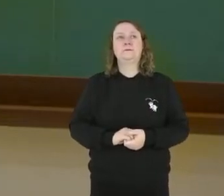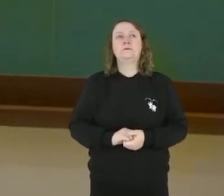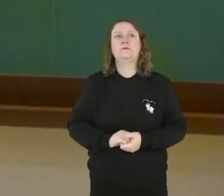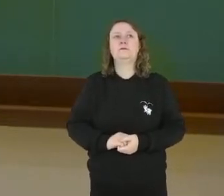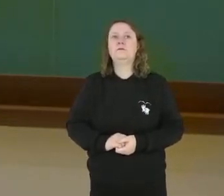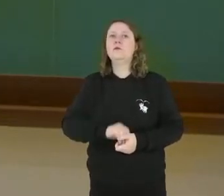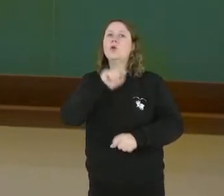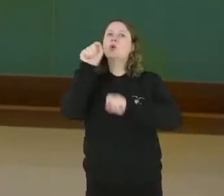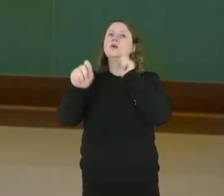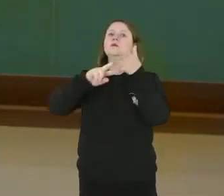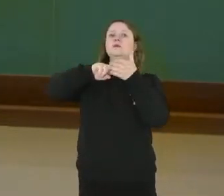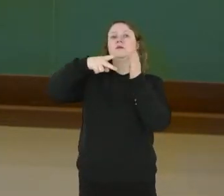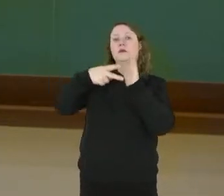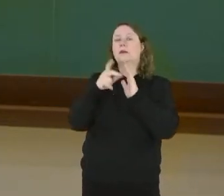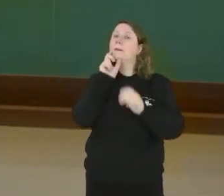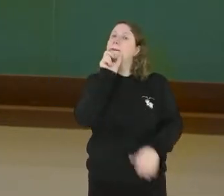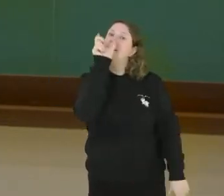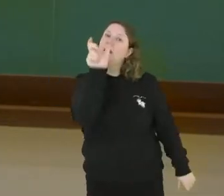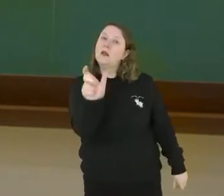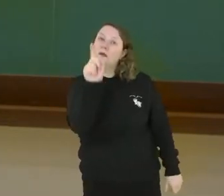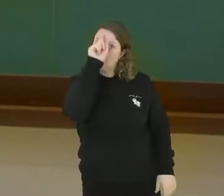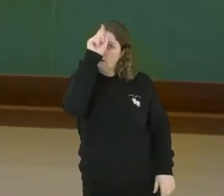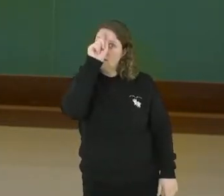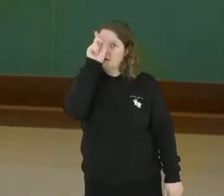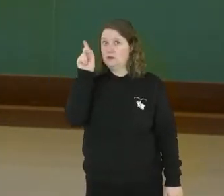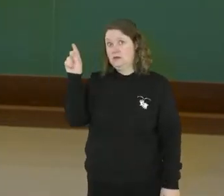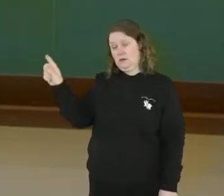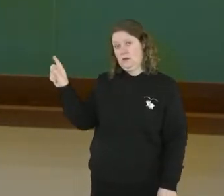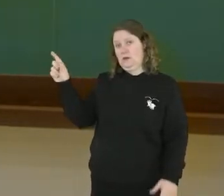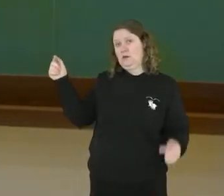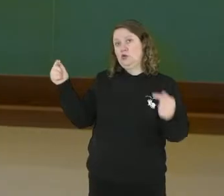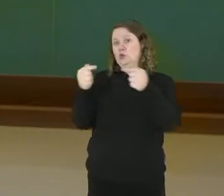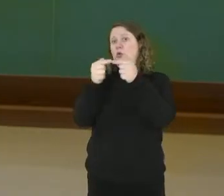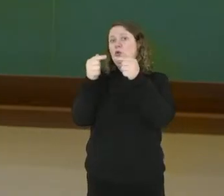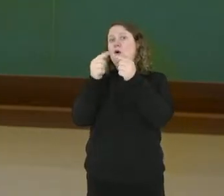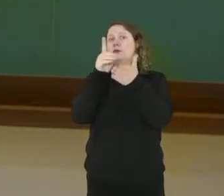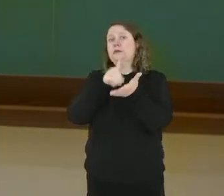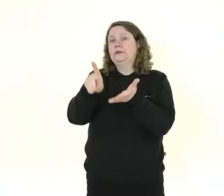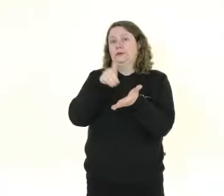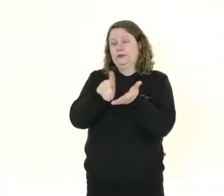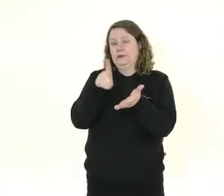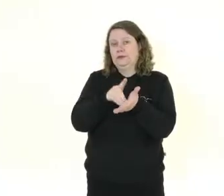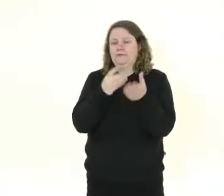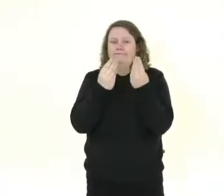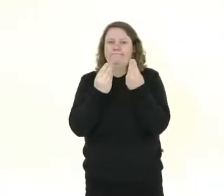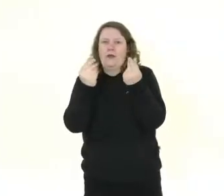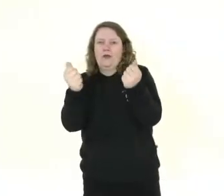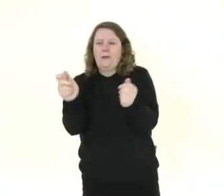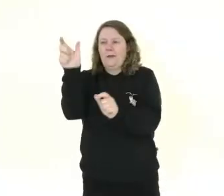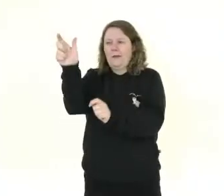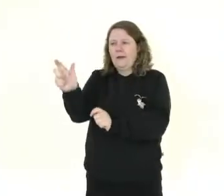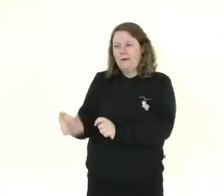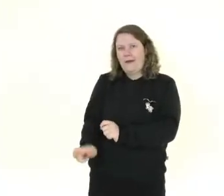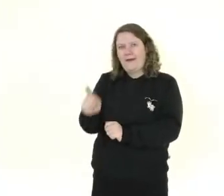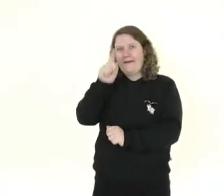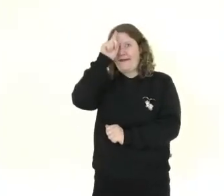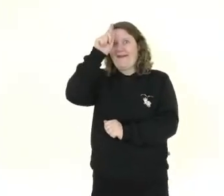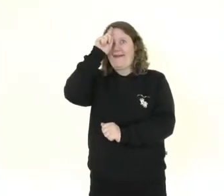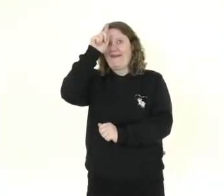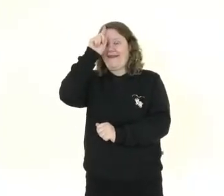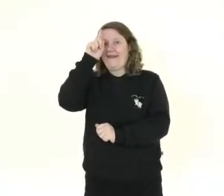Qual é a definição de criatividade segundo o dicionário? Qualidade da pessoa